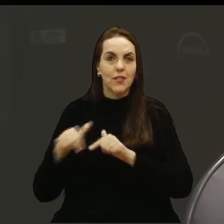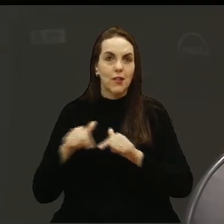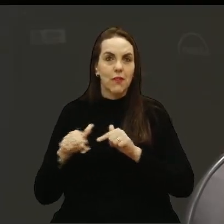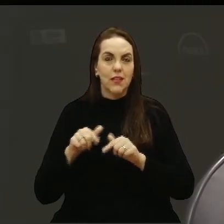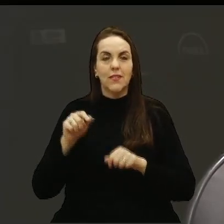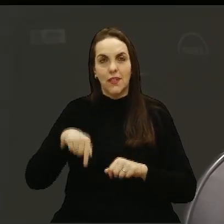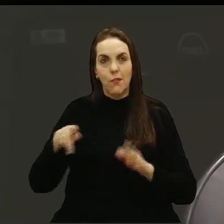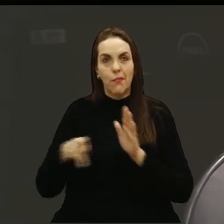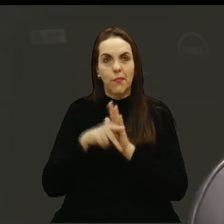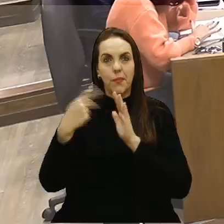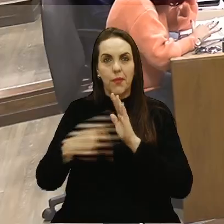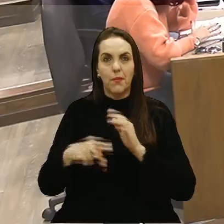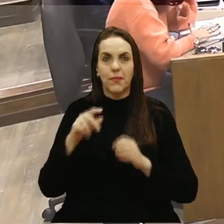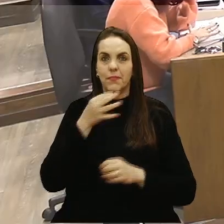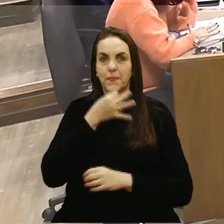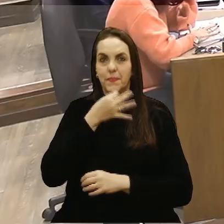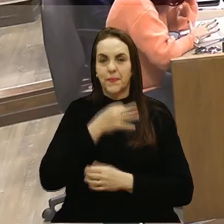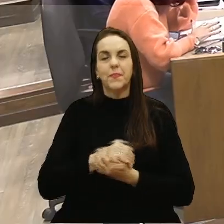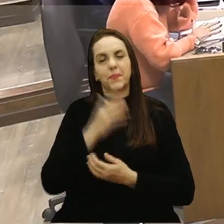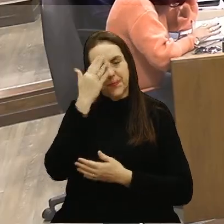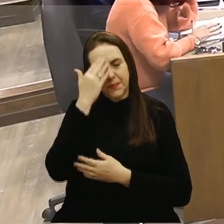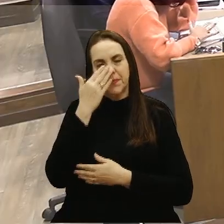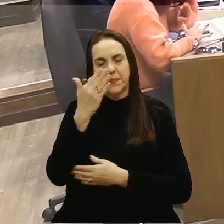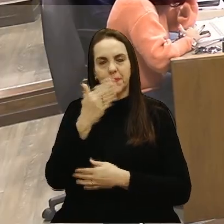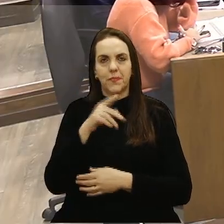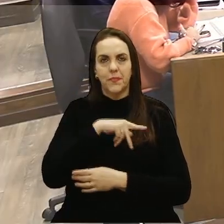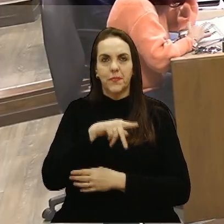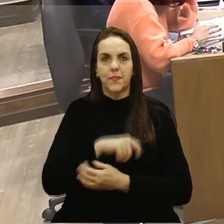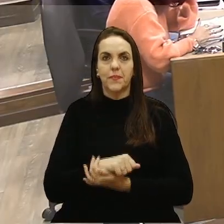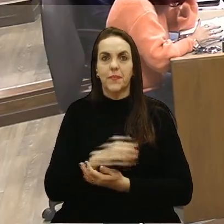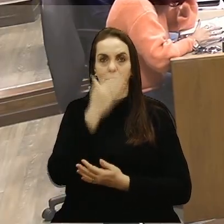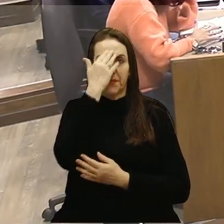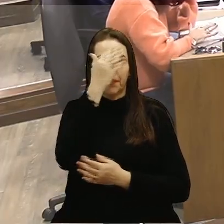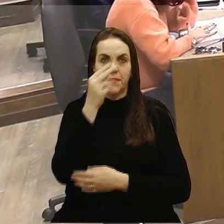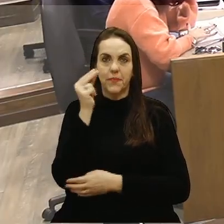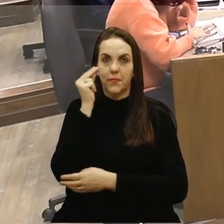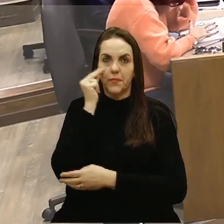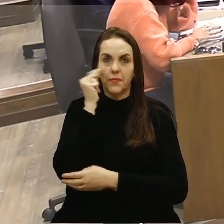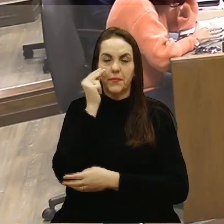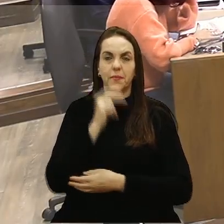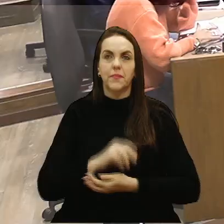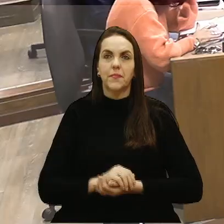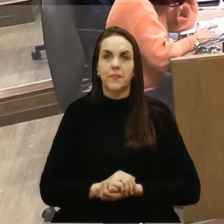cidade. Obrigado, presidente. Obrigado, vereador Cláudio Libardi.